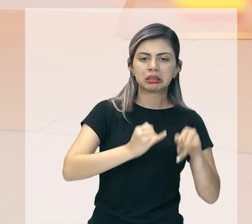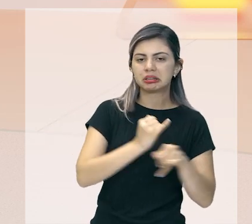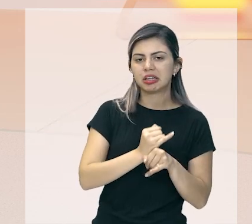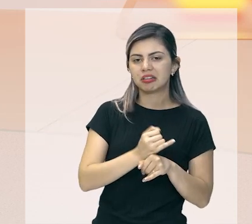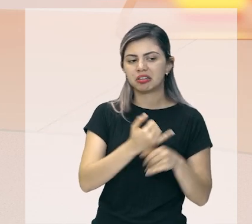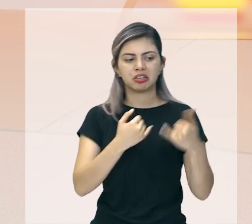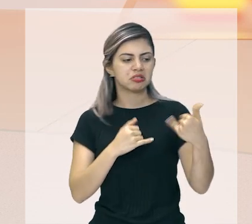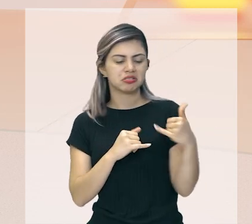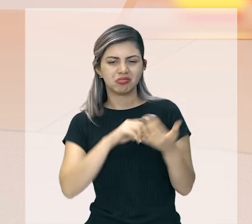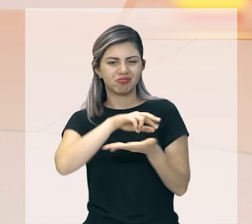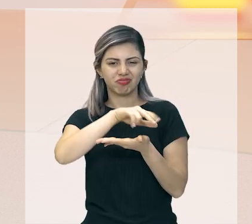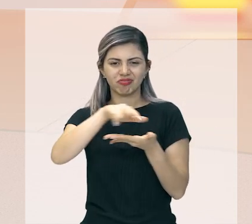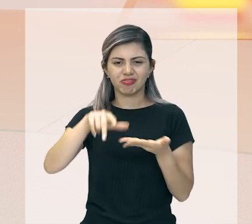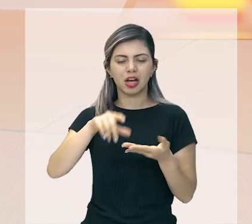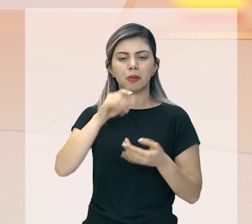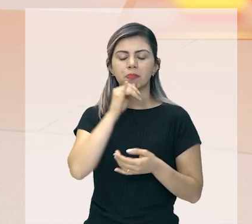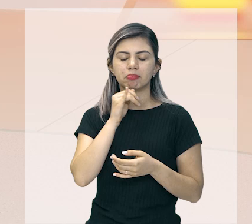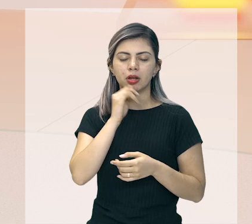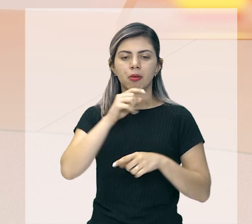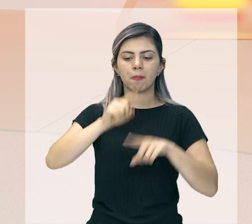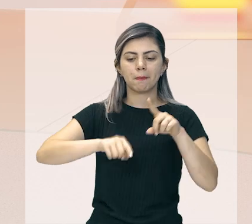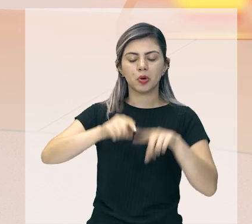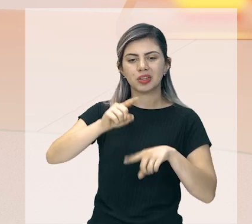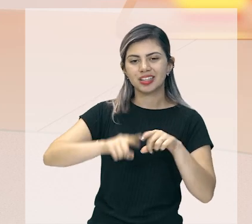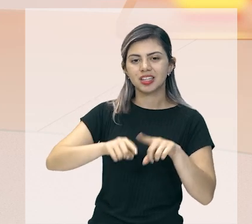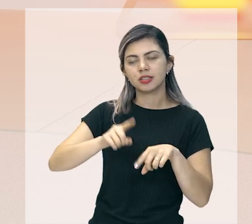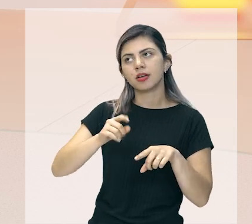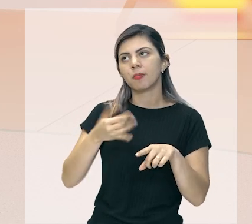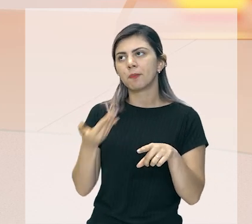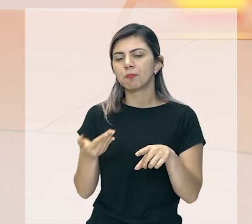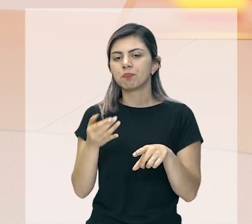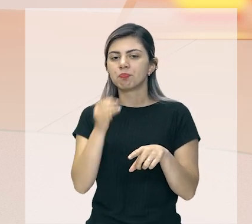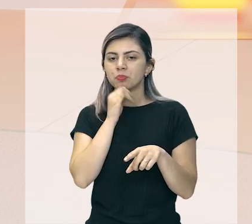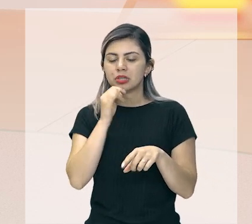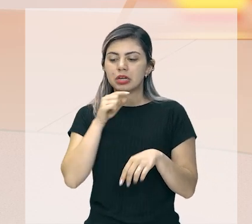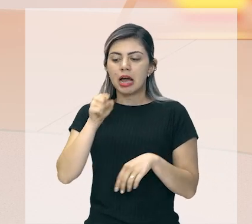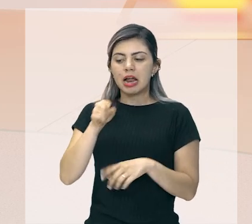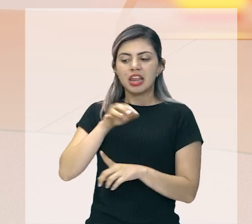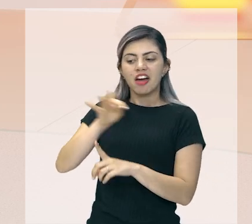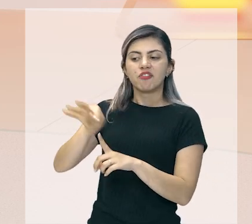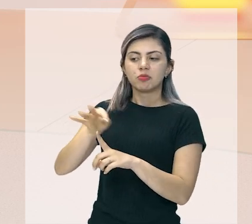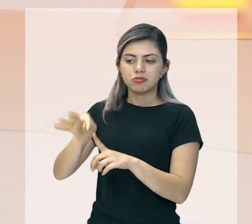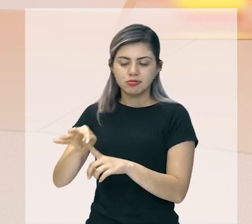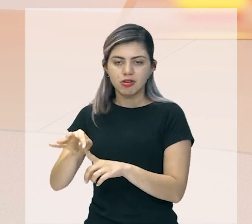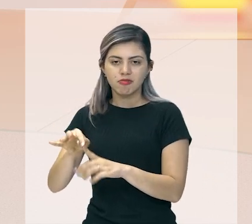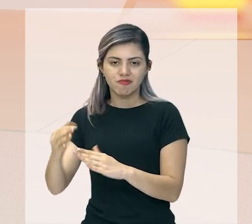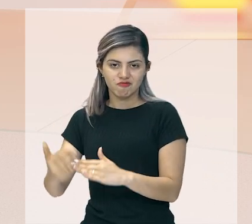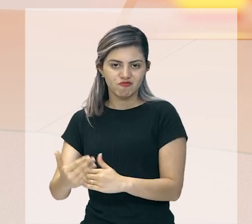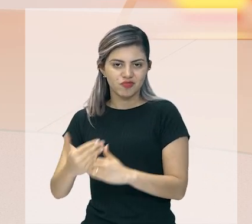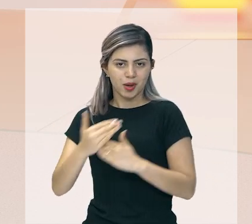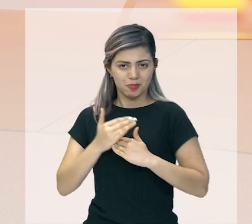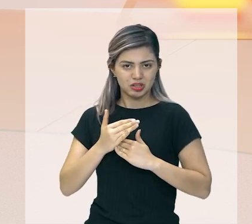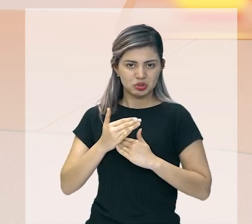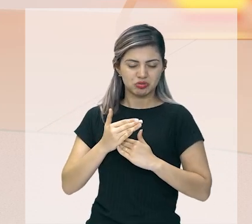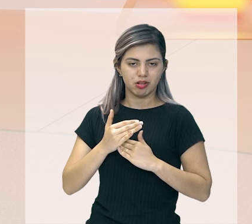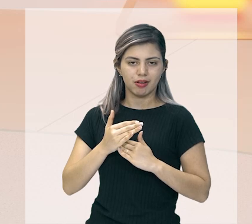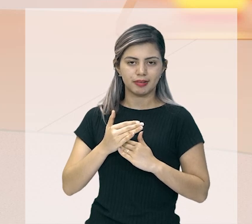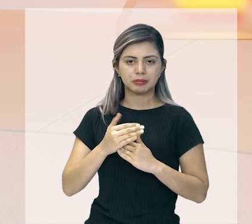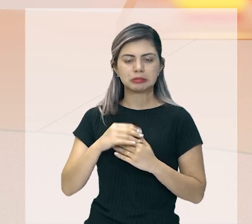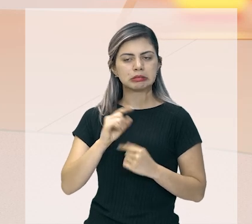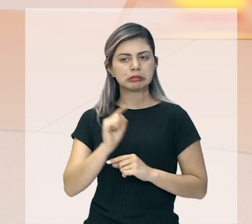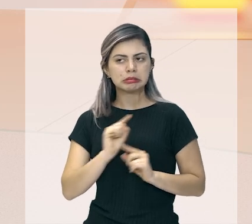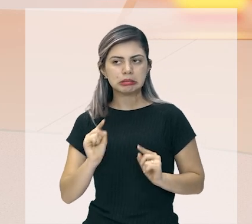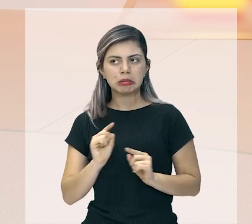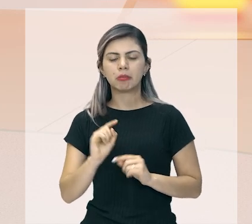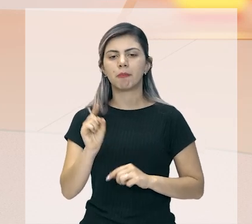enfim, um produto que não necessariamente a função daquele produto ali vai servir, né, e sim o quanto que aquilo ali